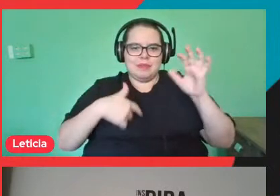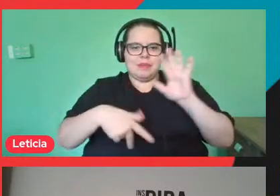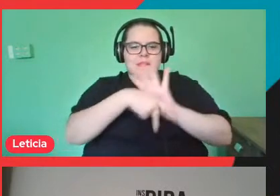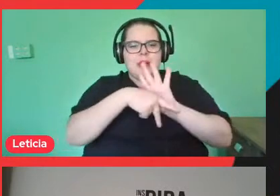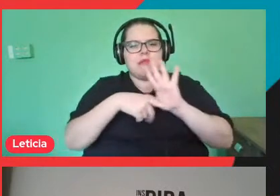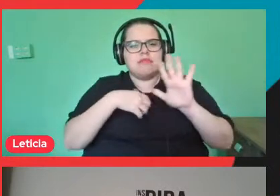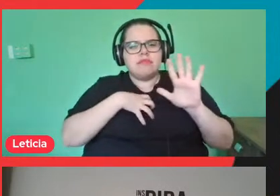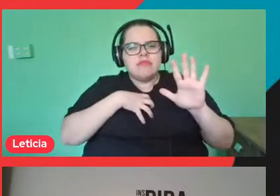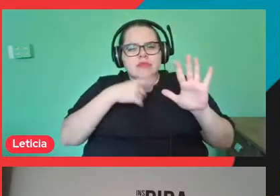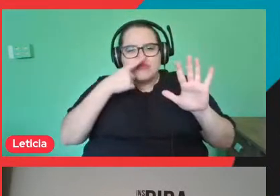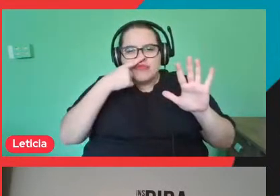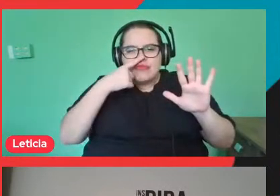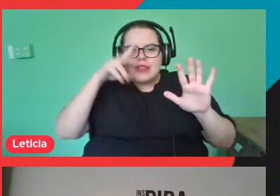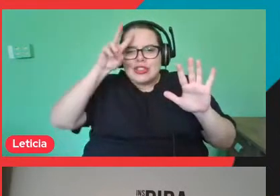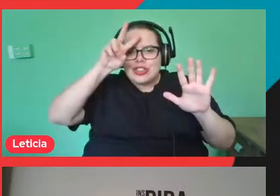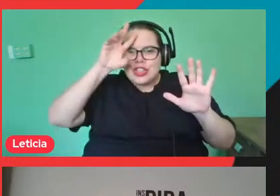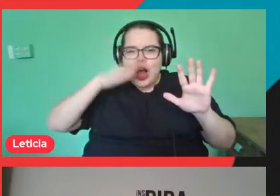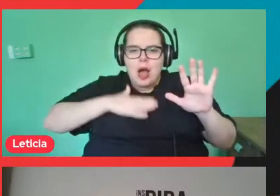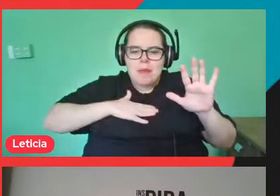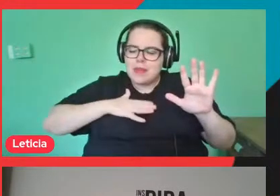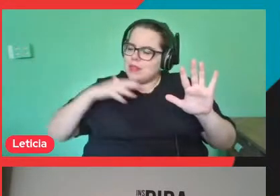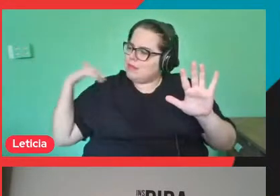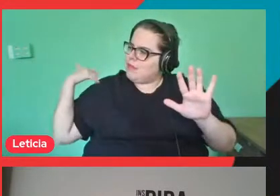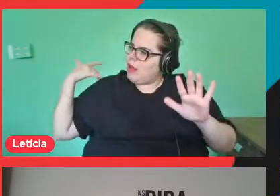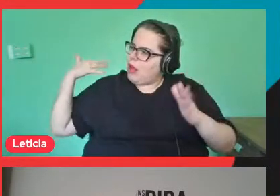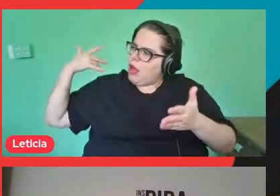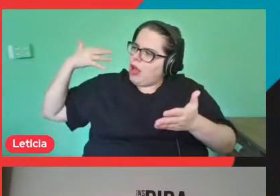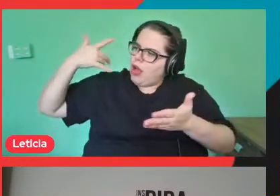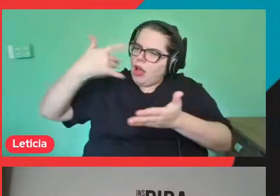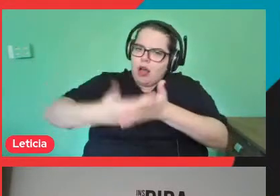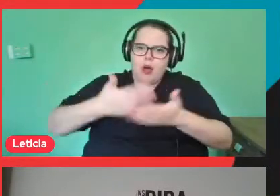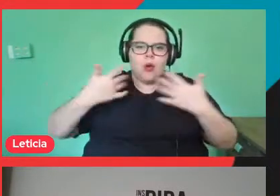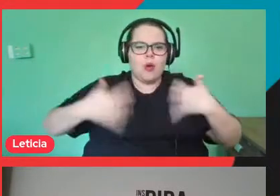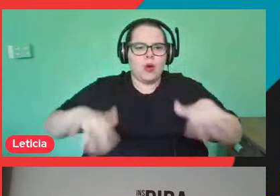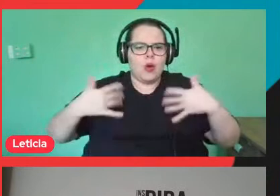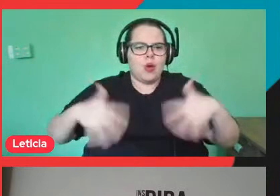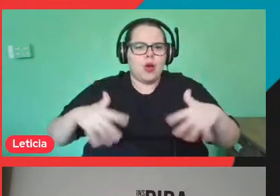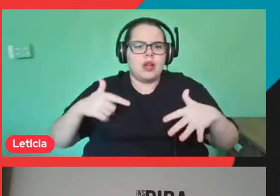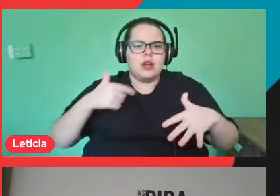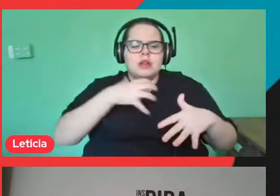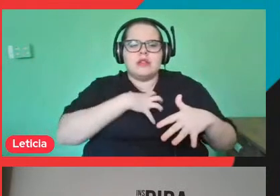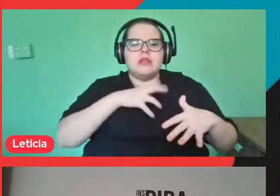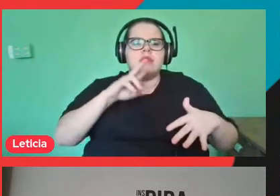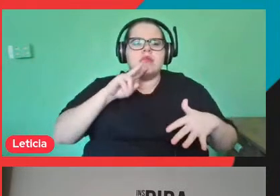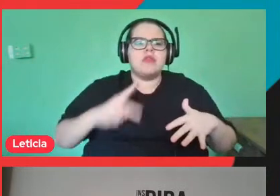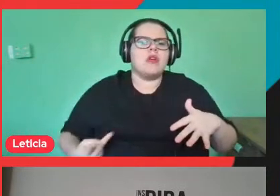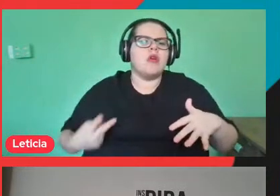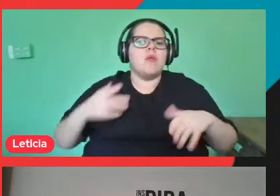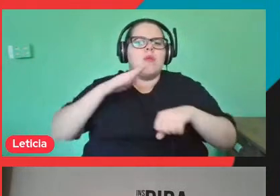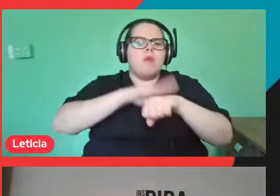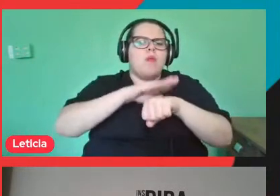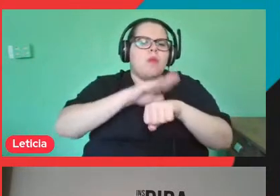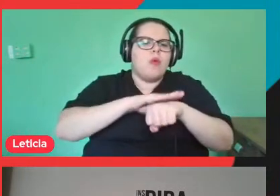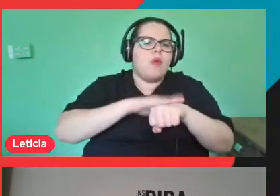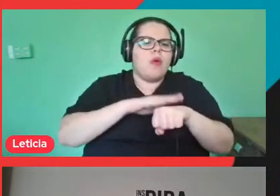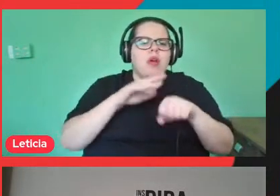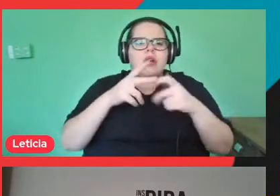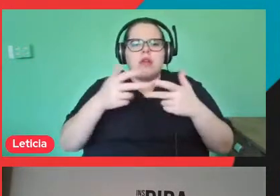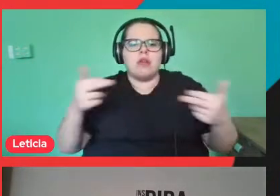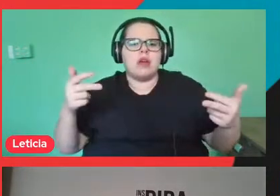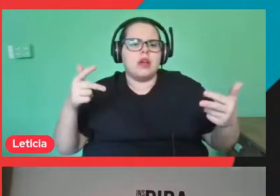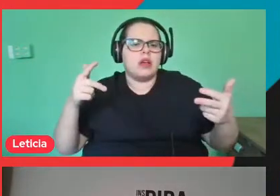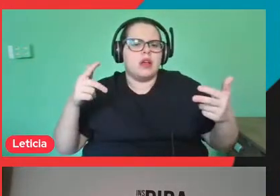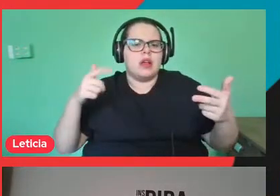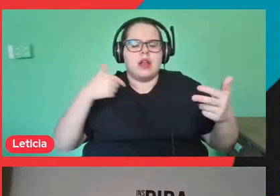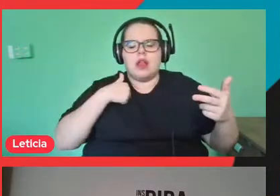pertencimento, sabe? Da minha história, de me apropriar da minha própria história e de reconhecer ali os momentos que, cara,